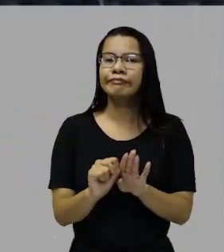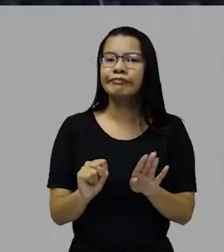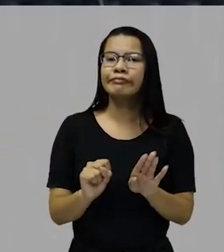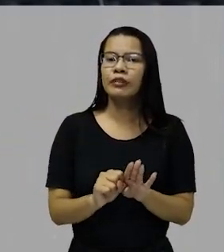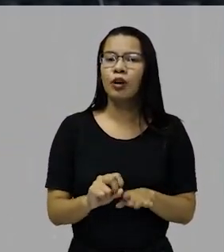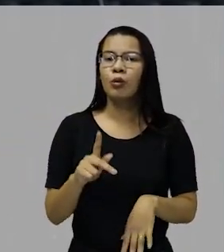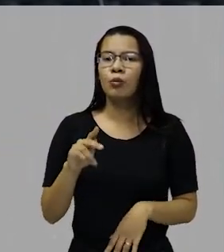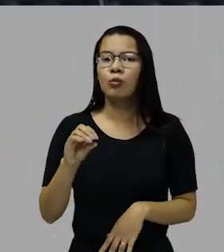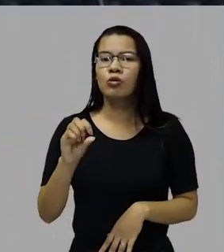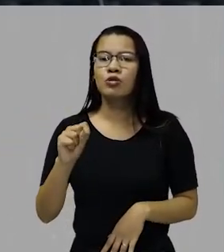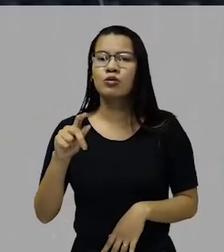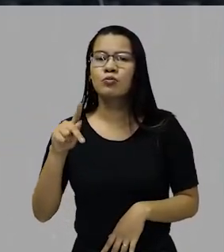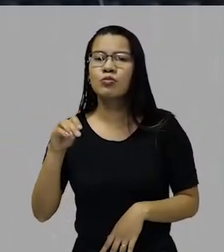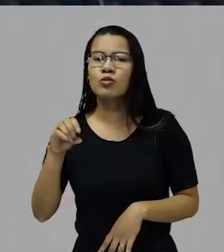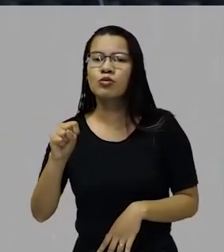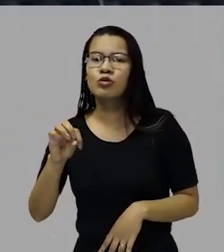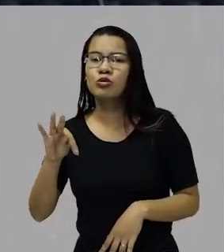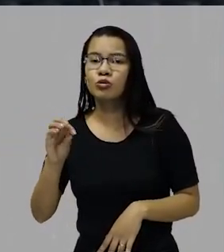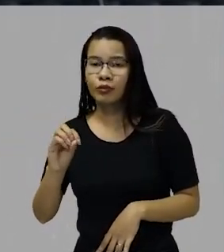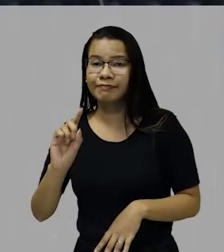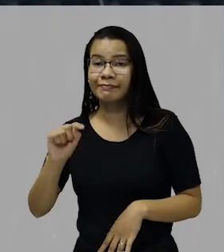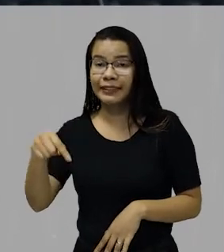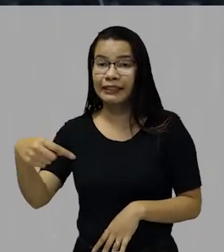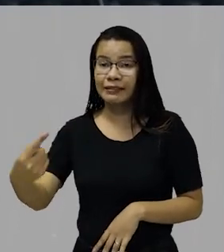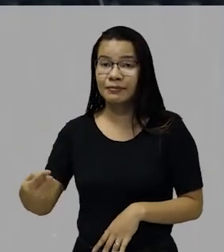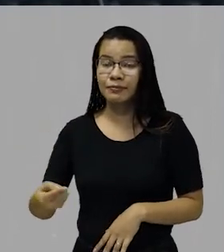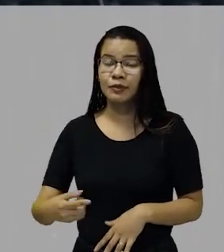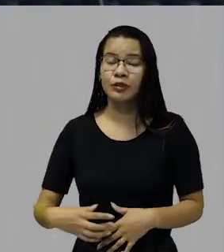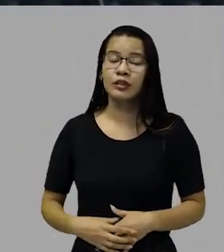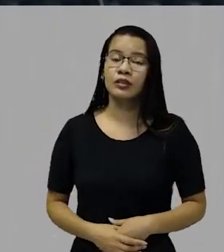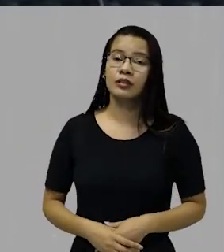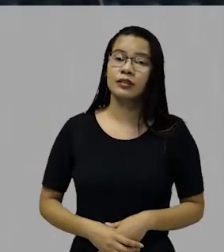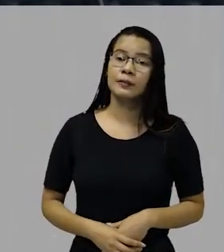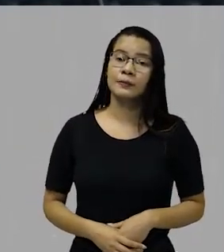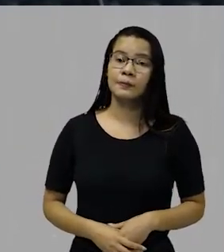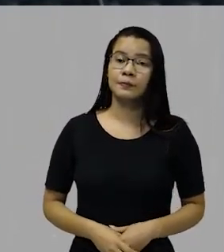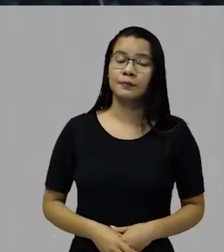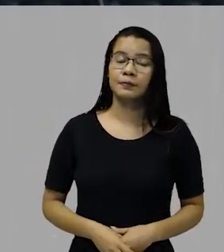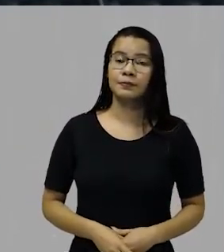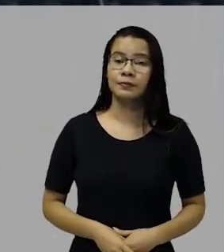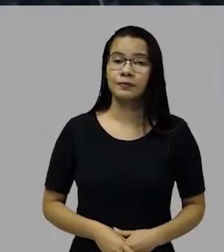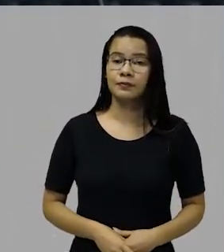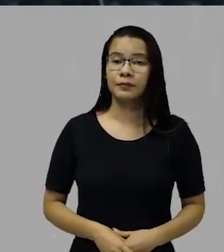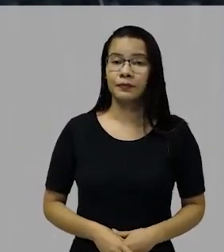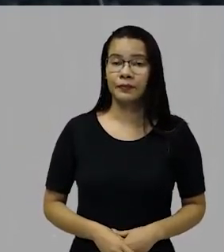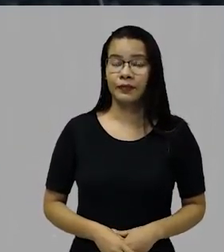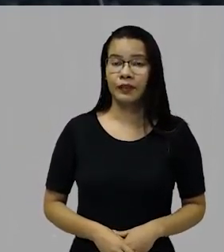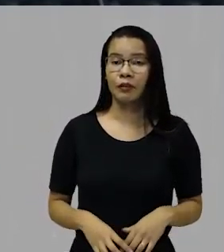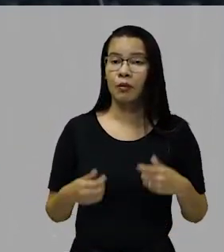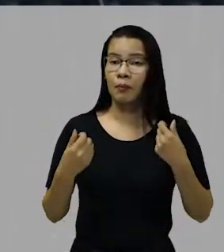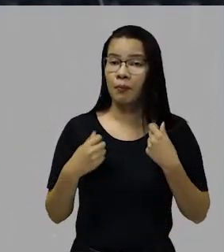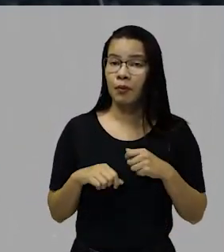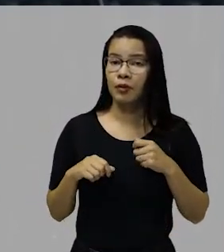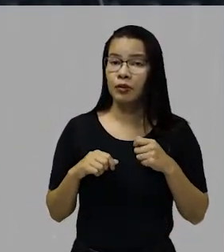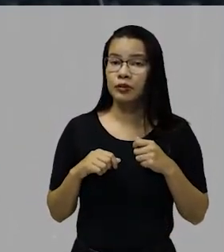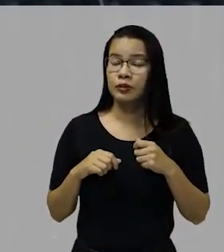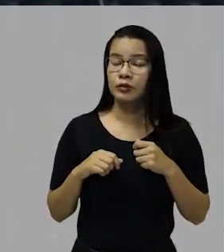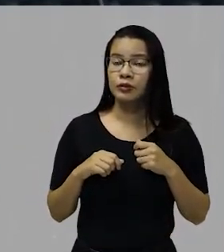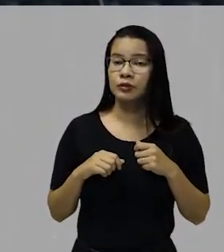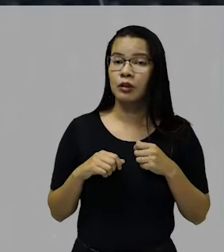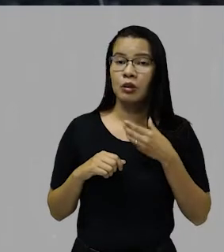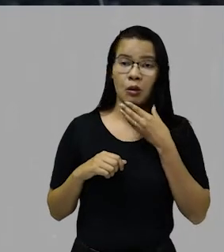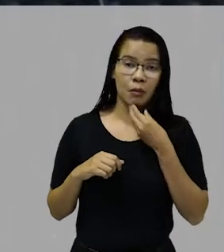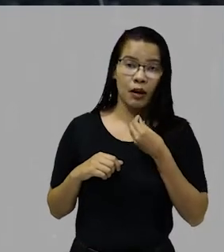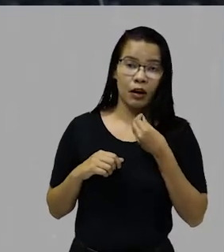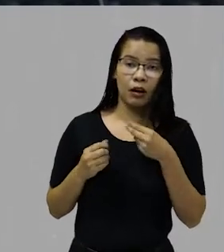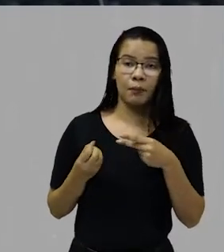é um nome assim mais engraçado, mais interessante de nós usarmos. Quando ele vier depois do substantivo, ele pode ficar no